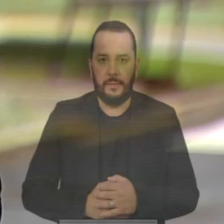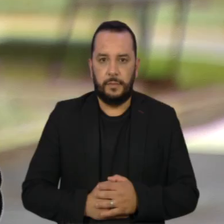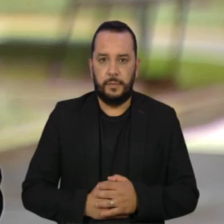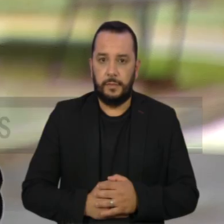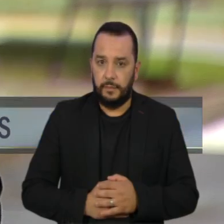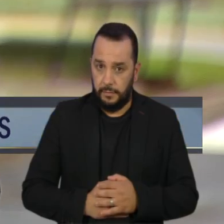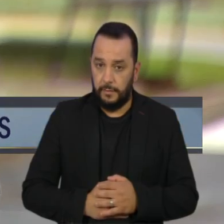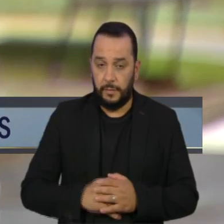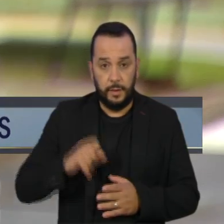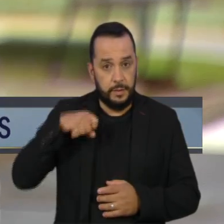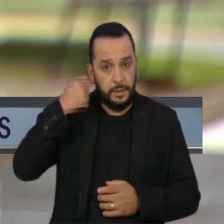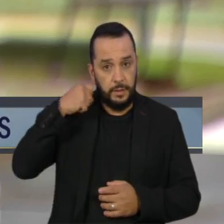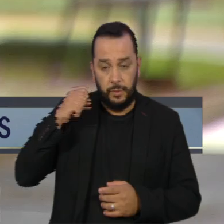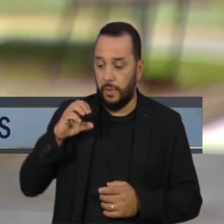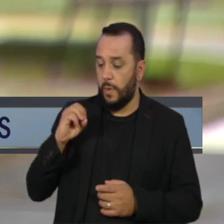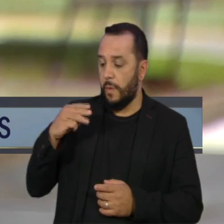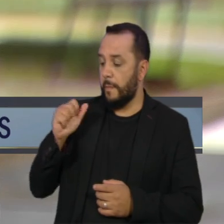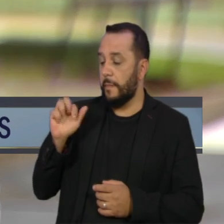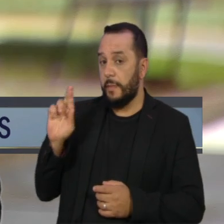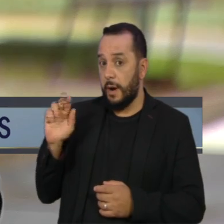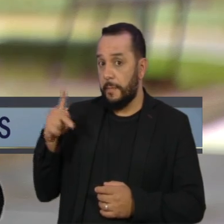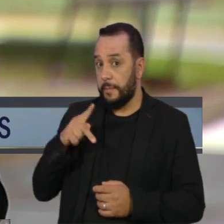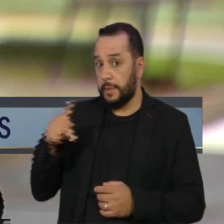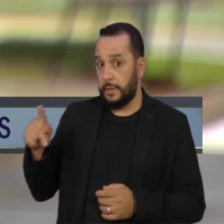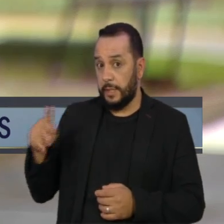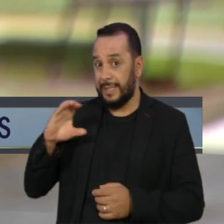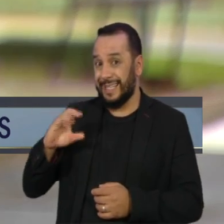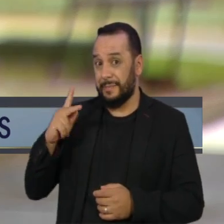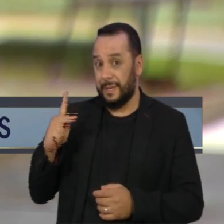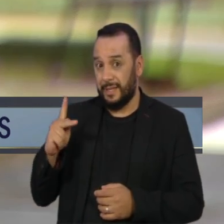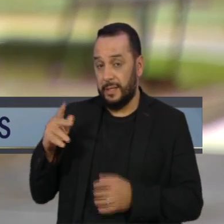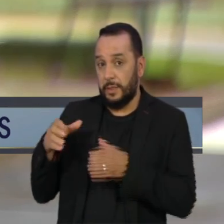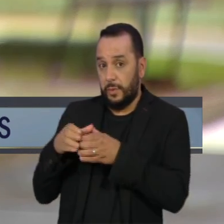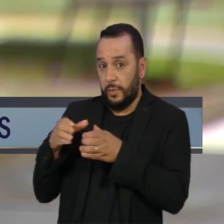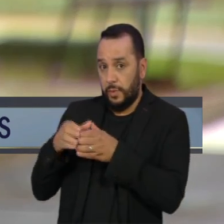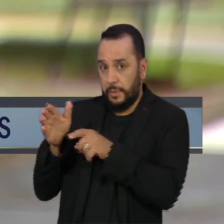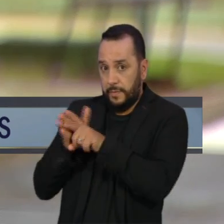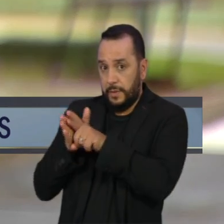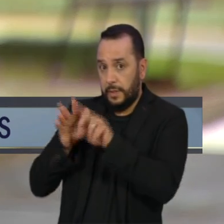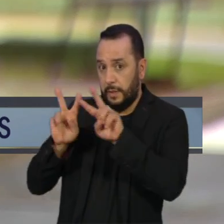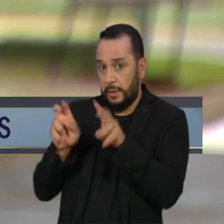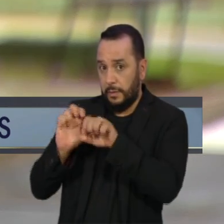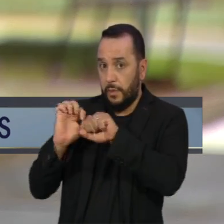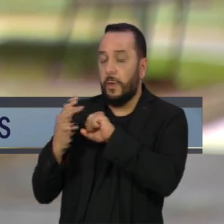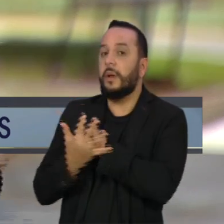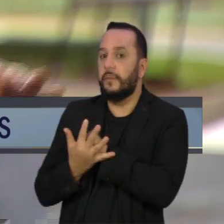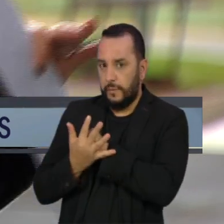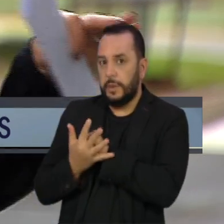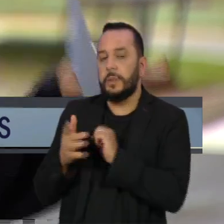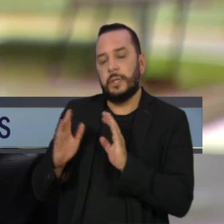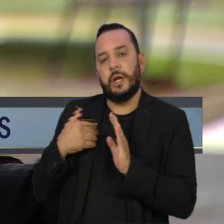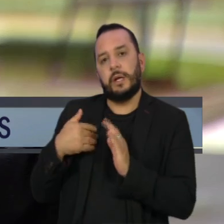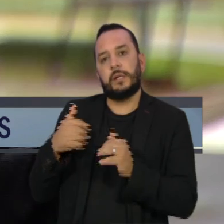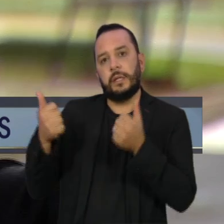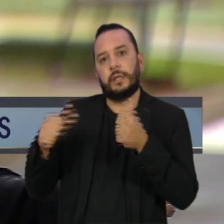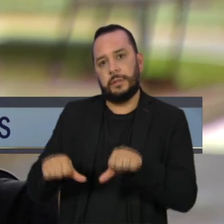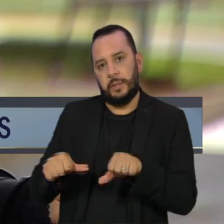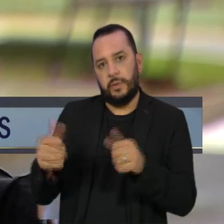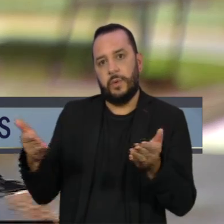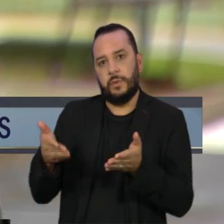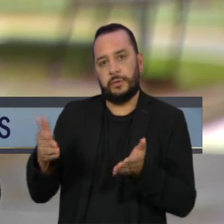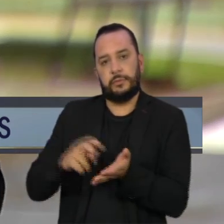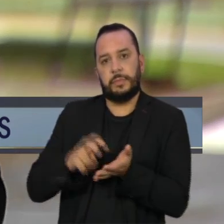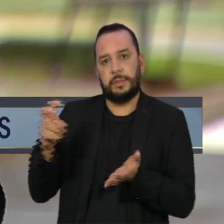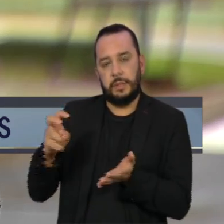você Natura Omar Aziz presidente da Comissão parlamentar de inquérito da pandemia cancelou no fim